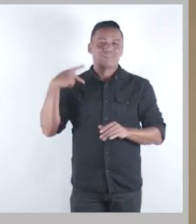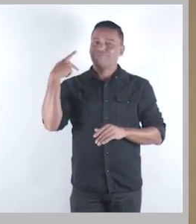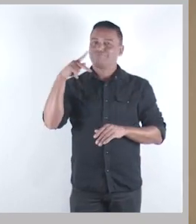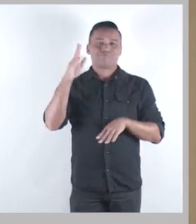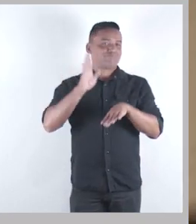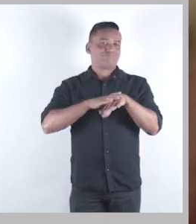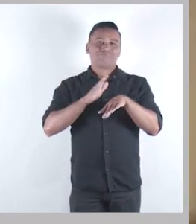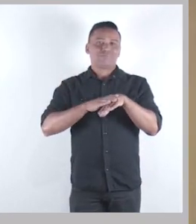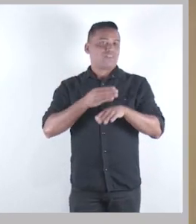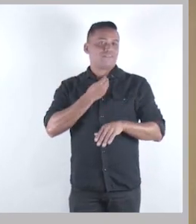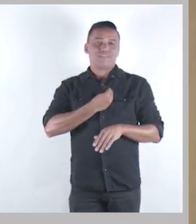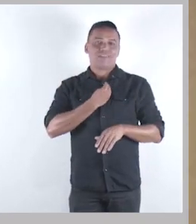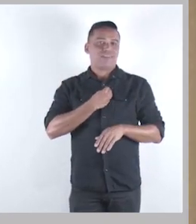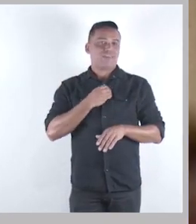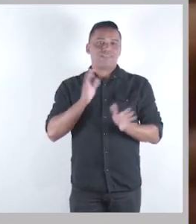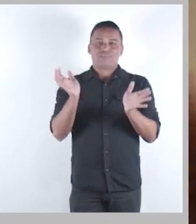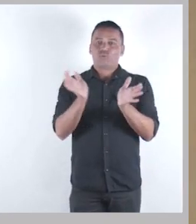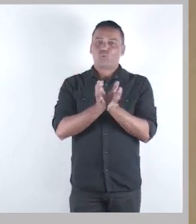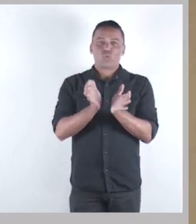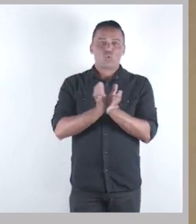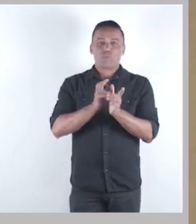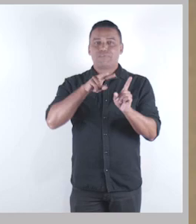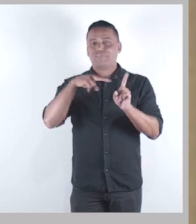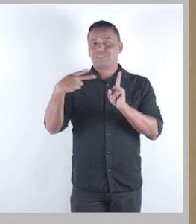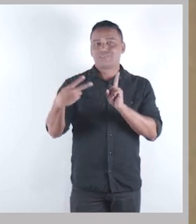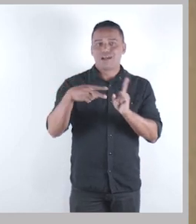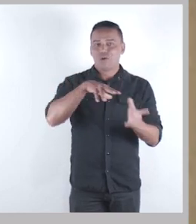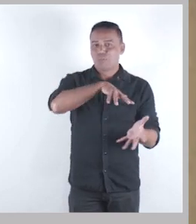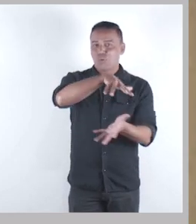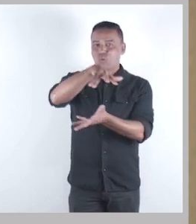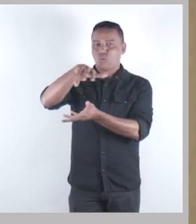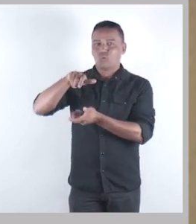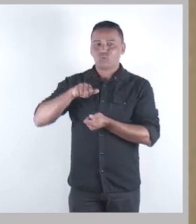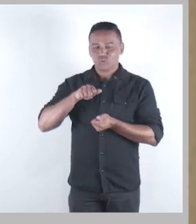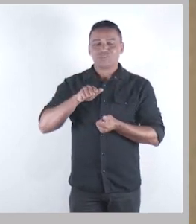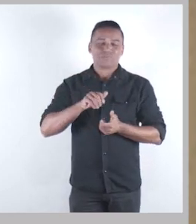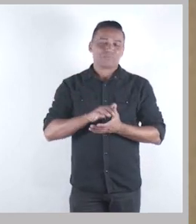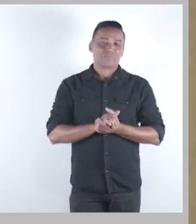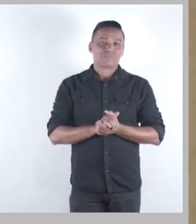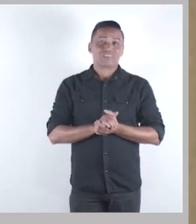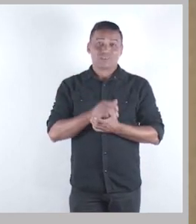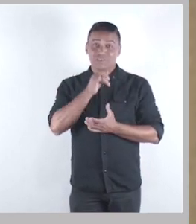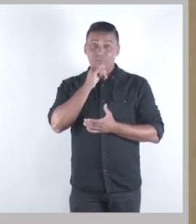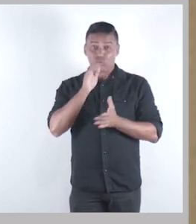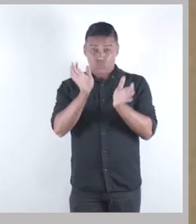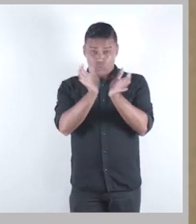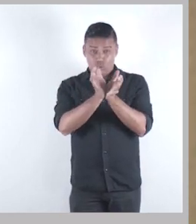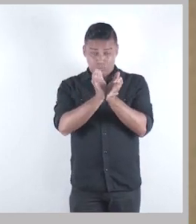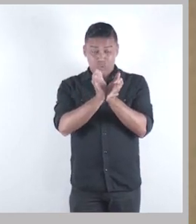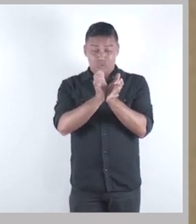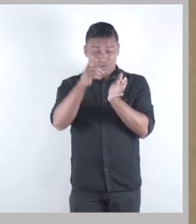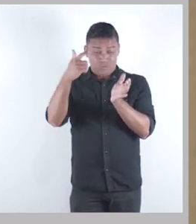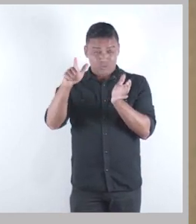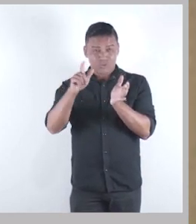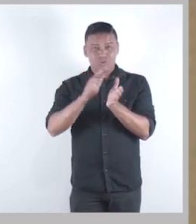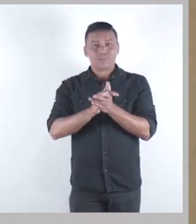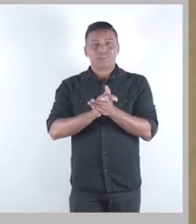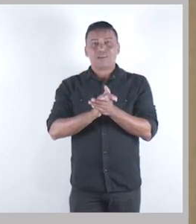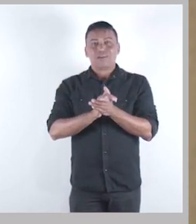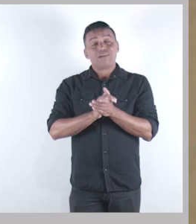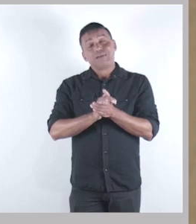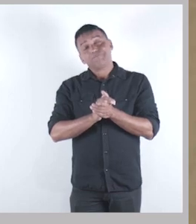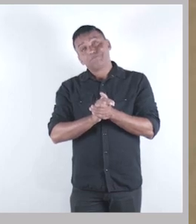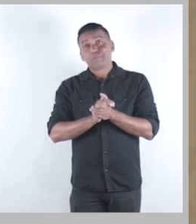sua realidade, com a sua visão do mundo. Enfim, o Clube do Livro da Beira, por exemplo, no centro do país, ao mesmo